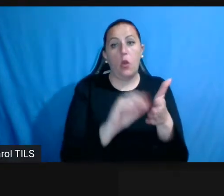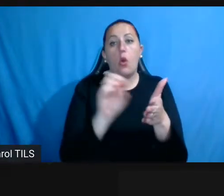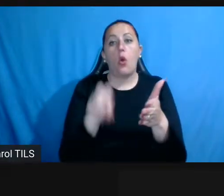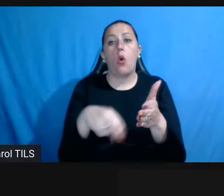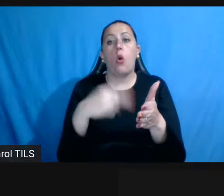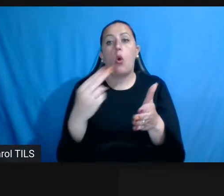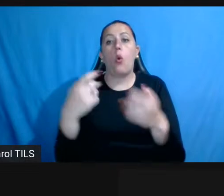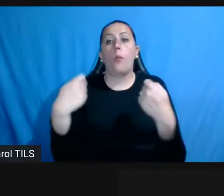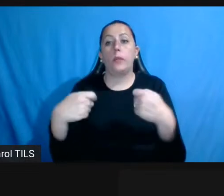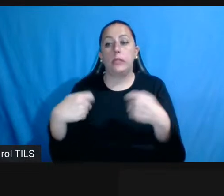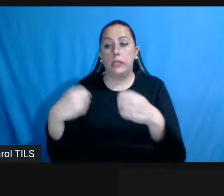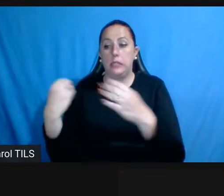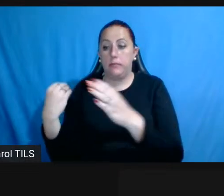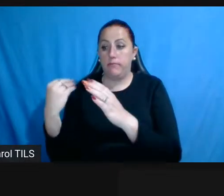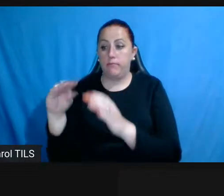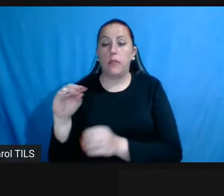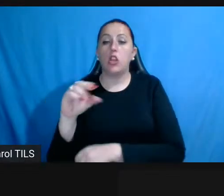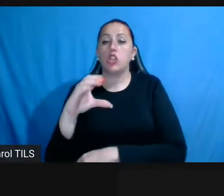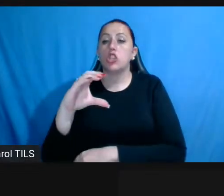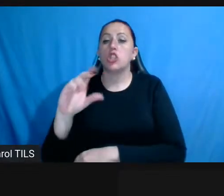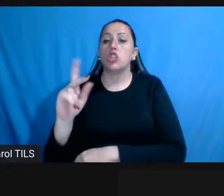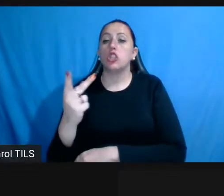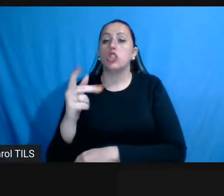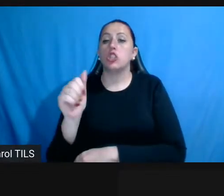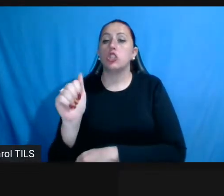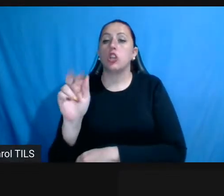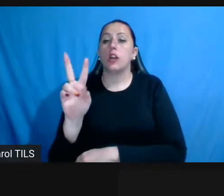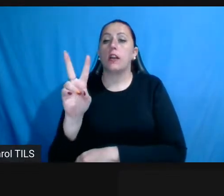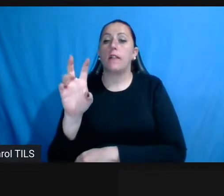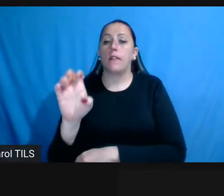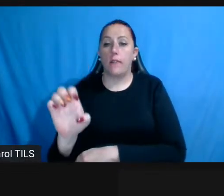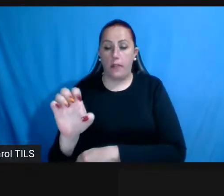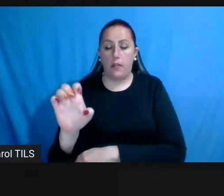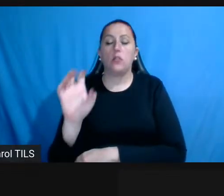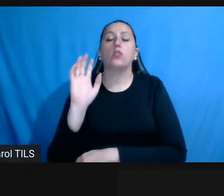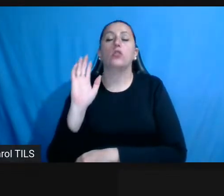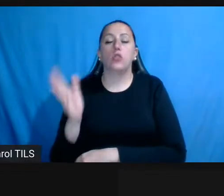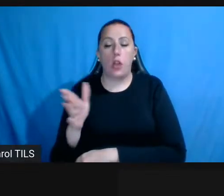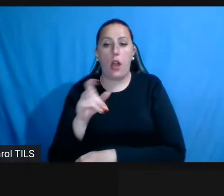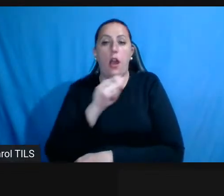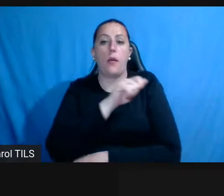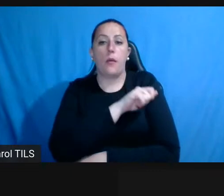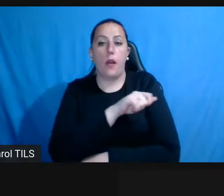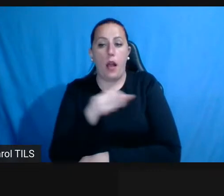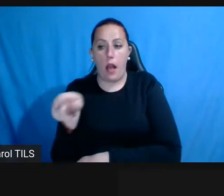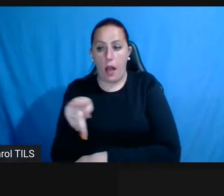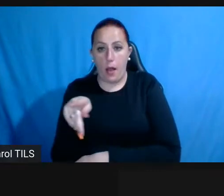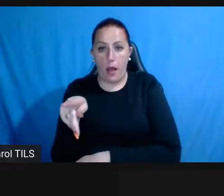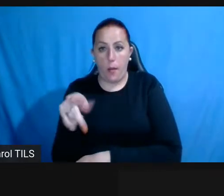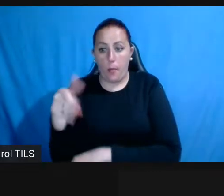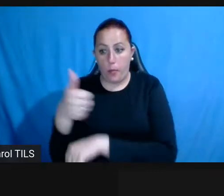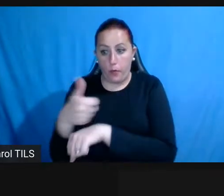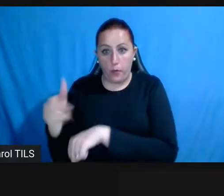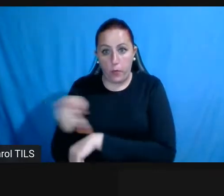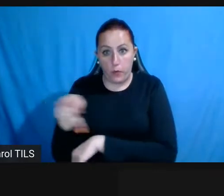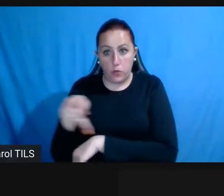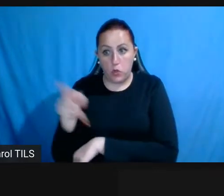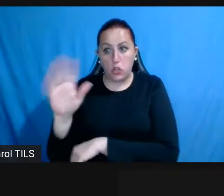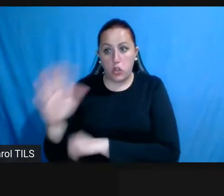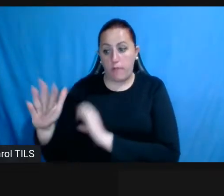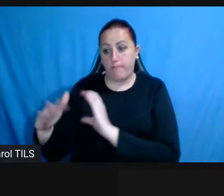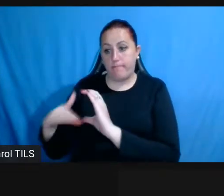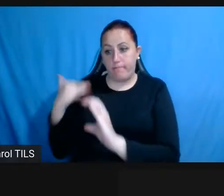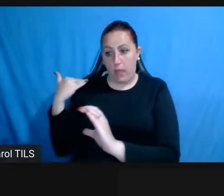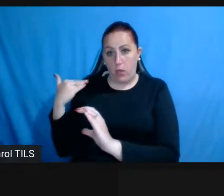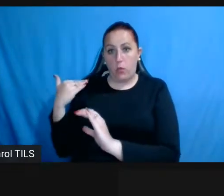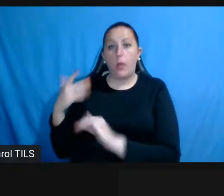mandar a chave de inscrição que ele recebeu, os docentes já receberam por e-mail, tá? E tem